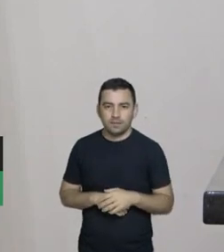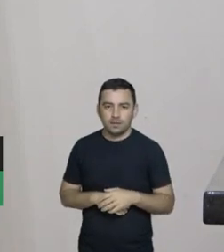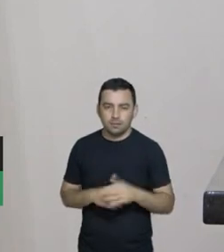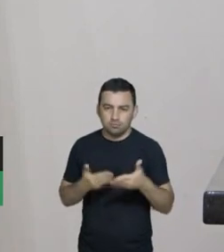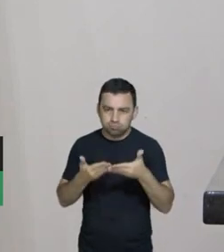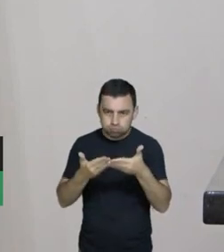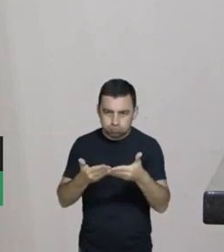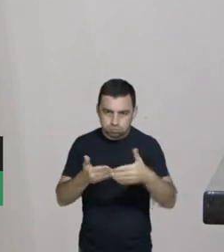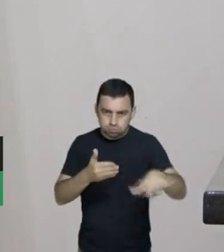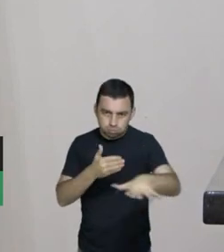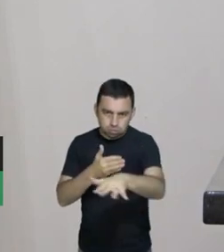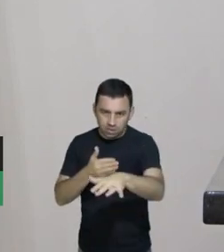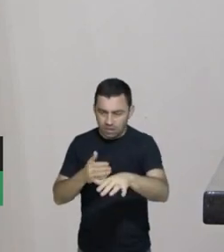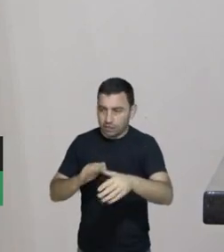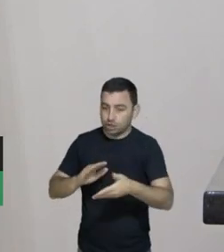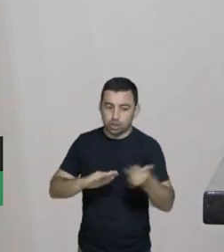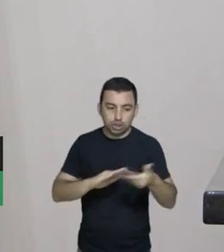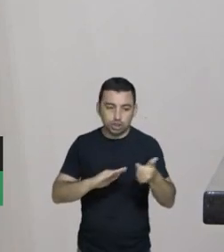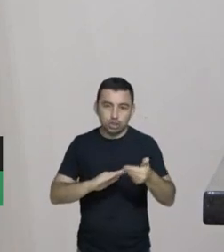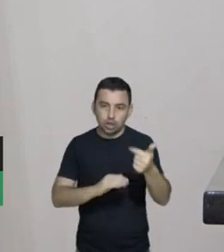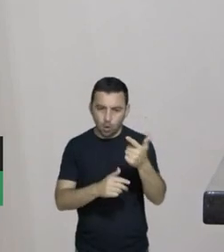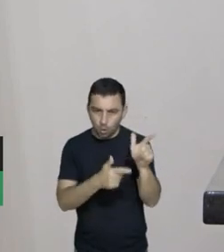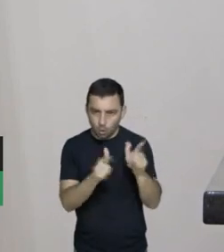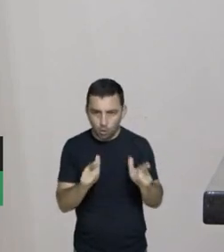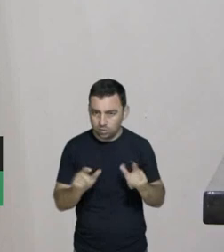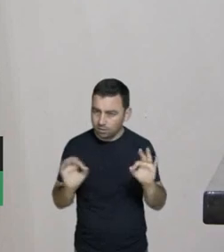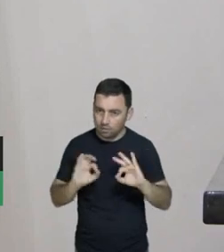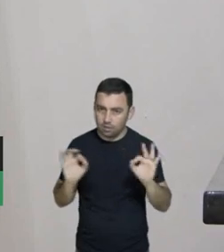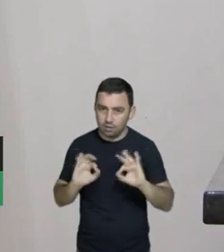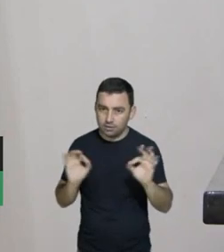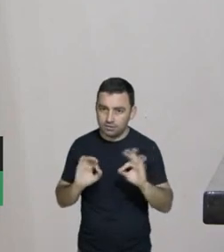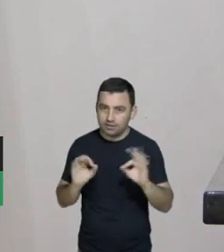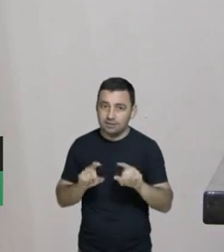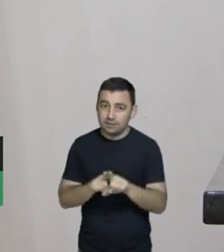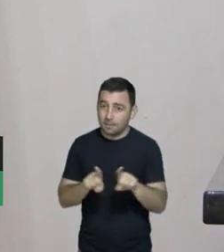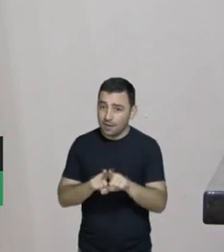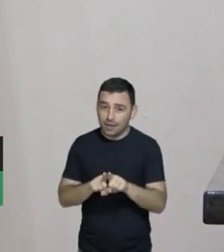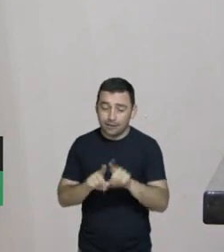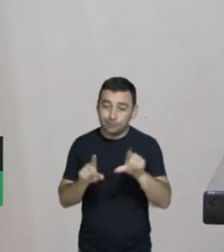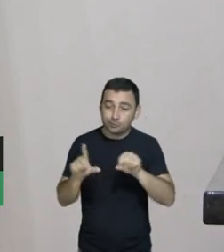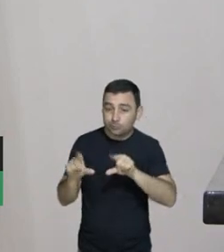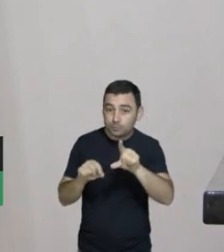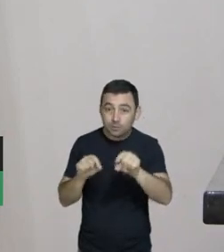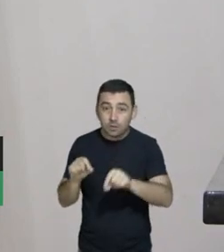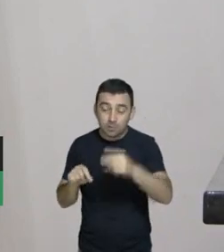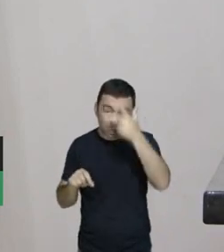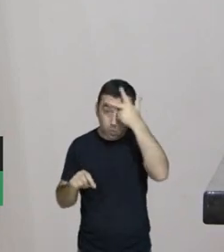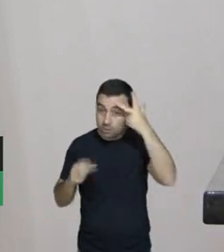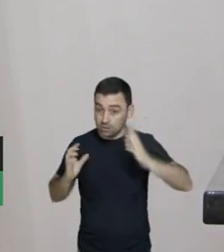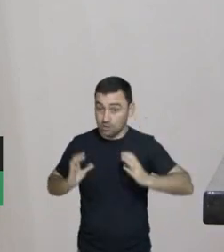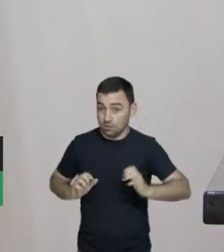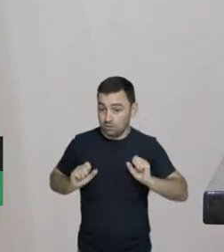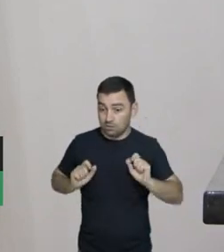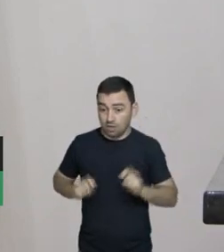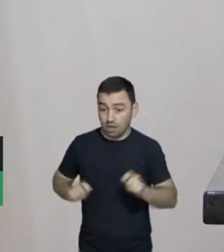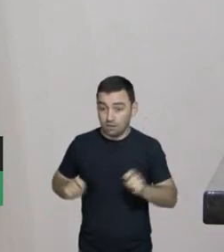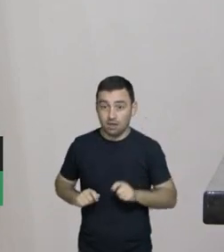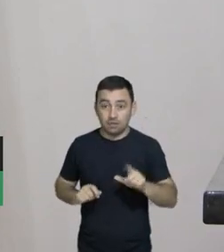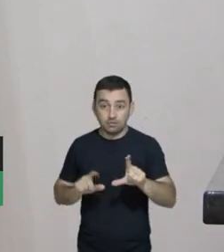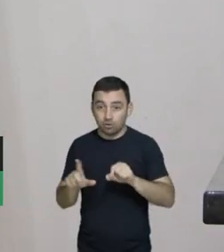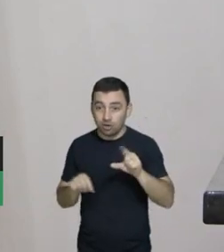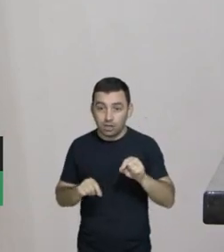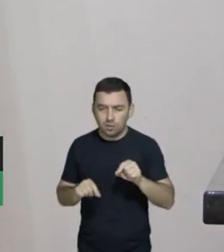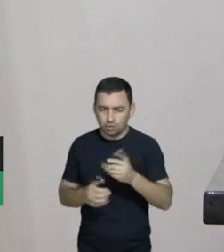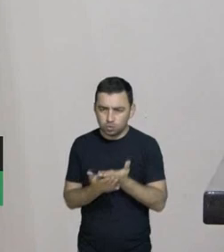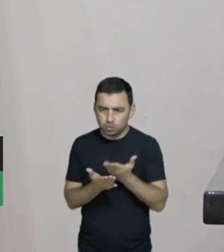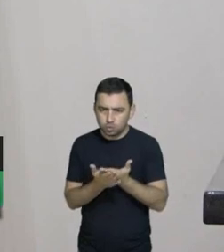não exclui outras modalidades. Pelo contrário, ele inclui opções para que o cidadão possa se deslocar. Os estudos